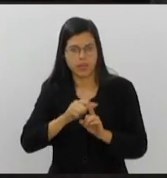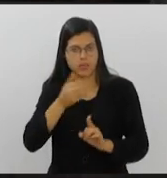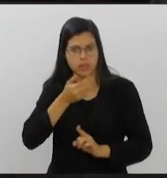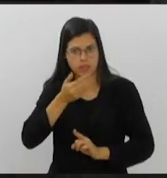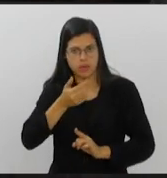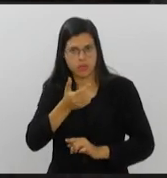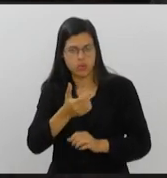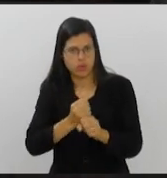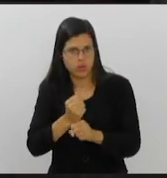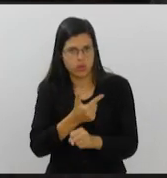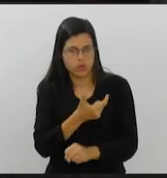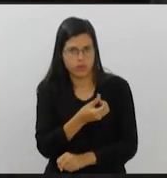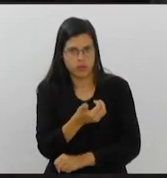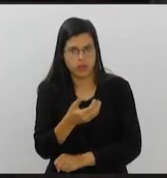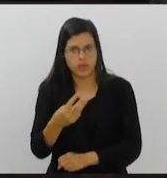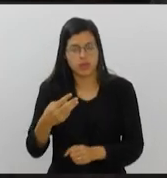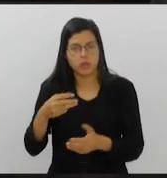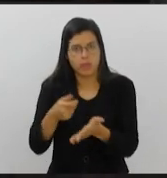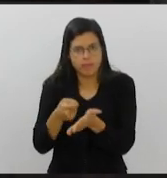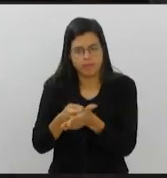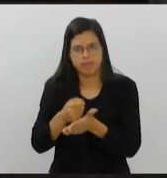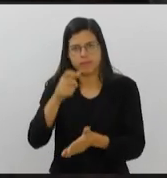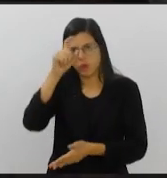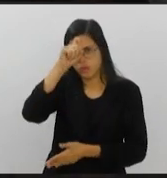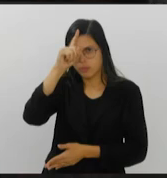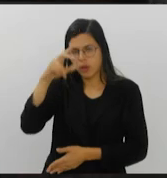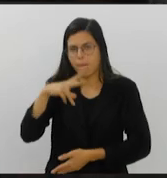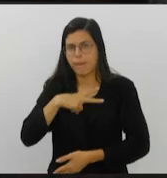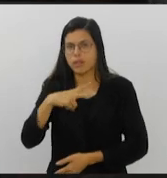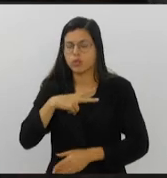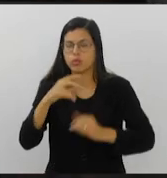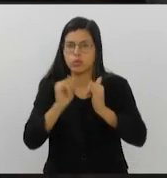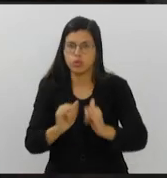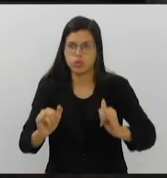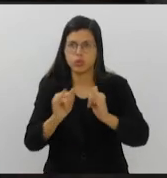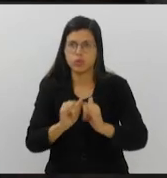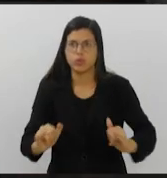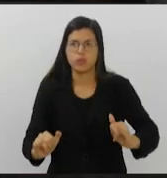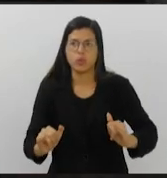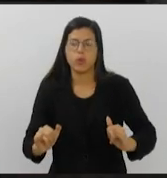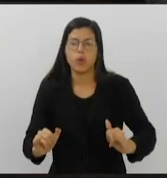os hospitais particulares localizados no estado do Rio de Janeiro a divulgarem em locais de